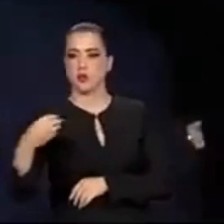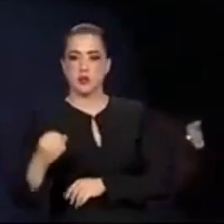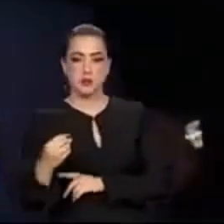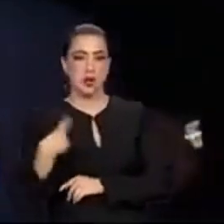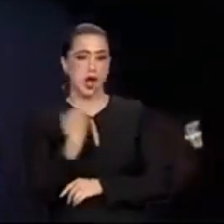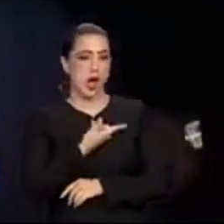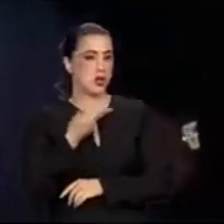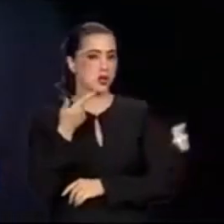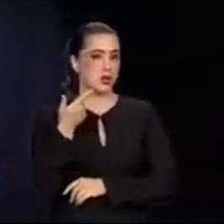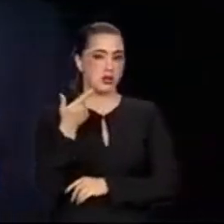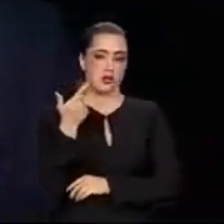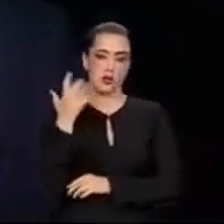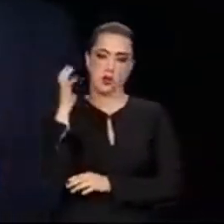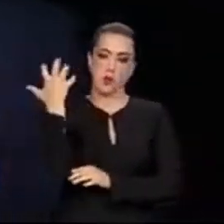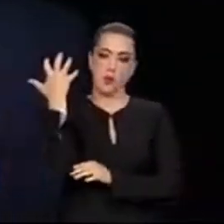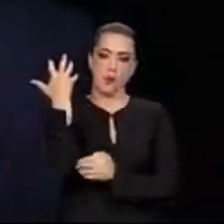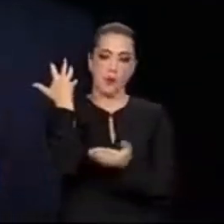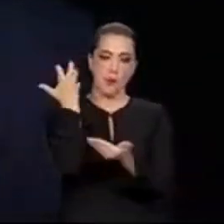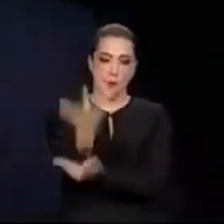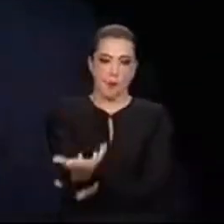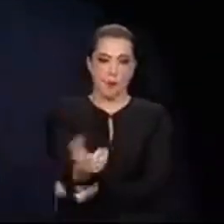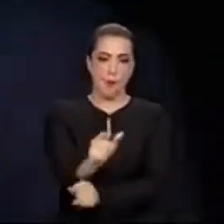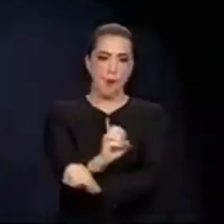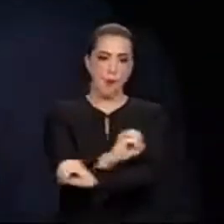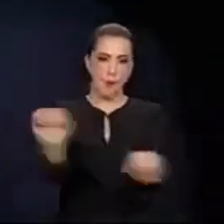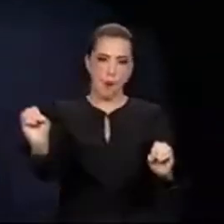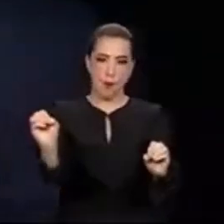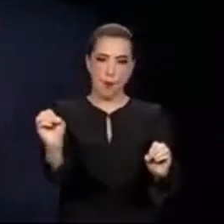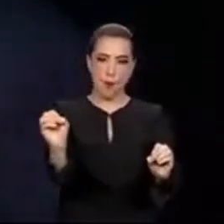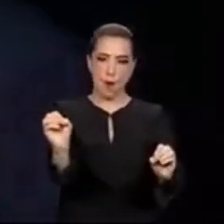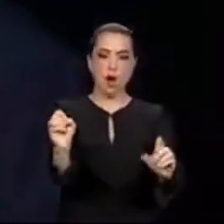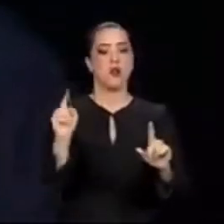chegarmos a desmatar desmatamento zero